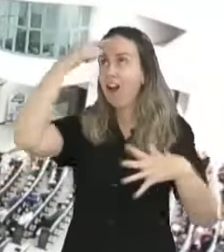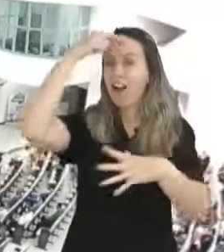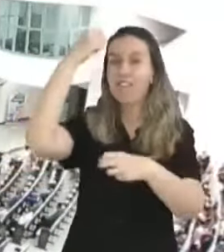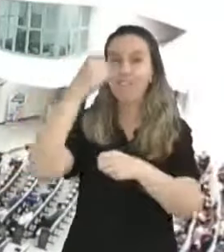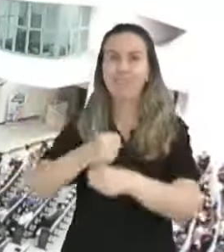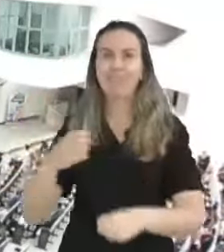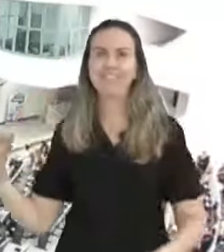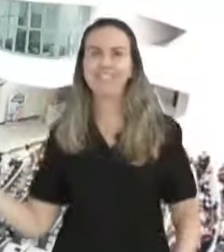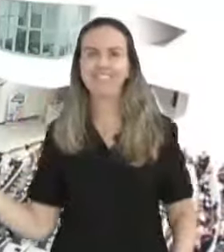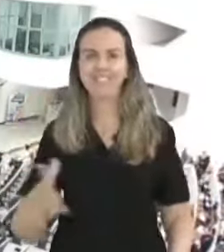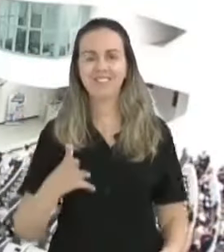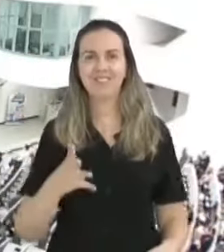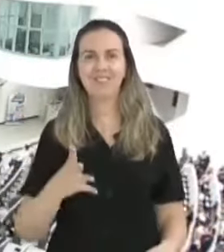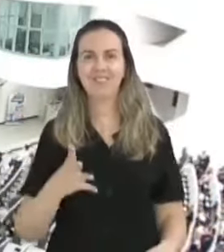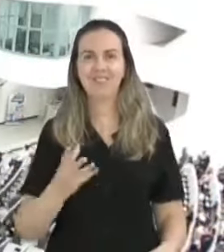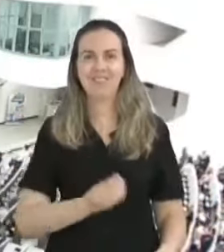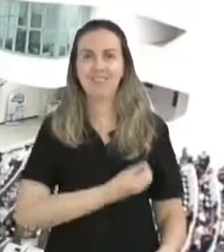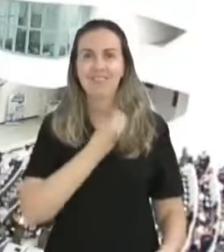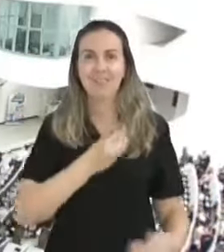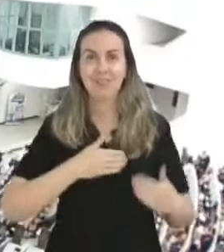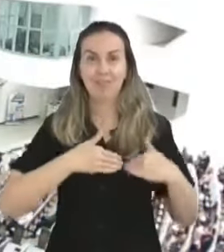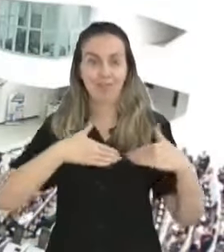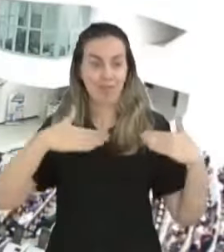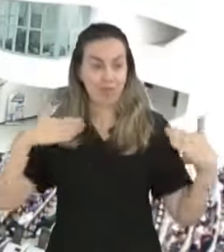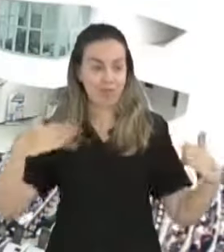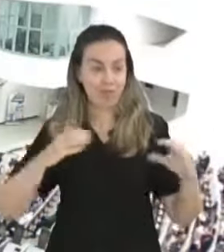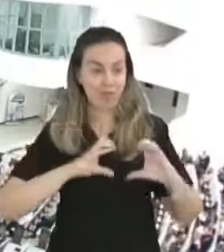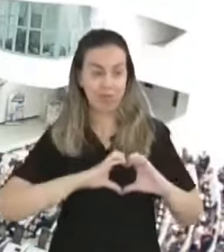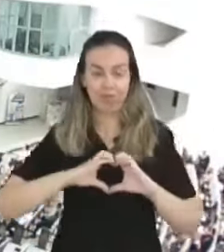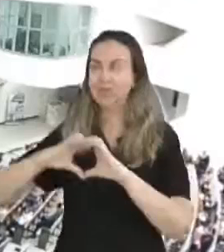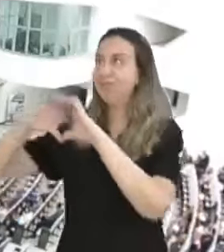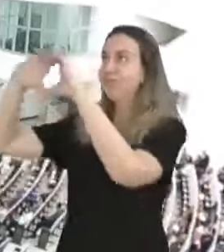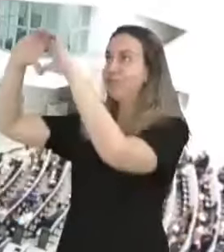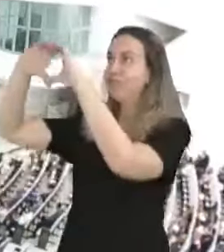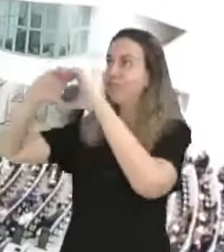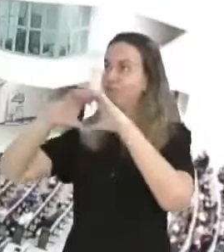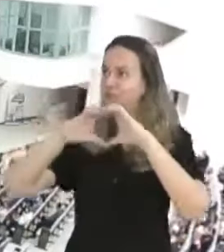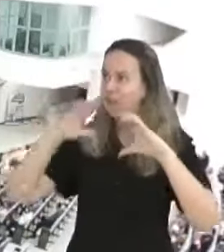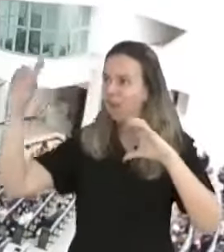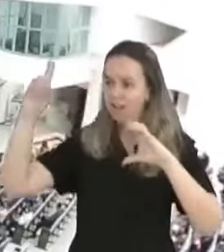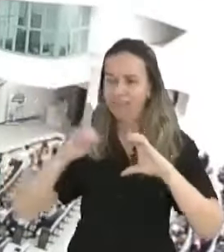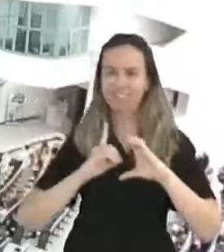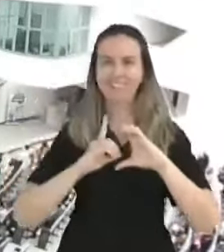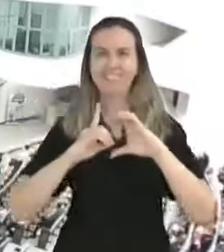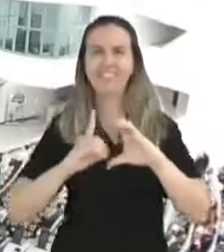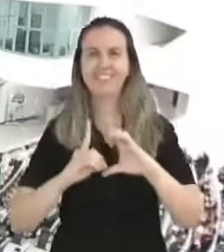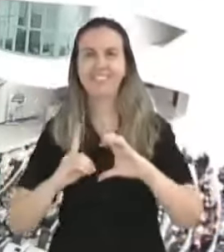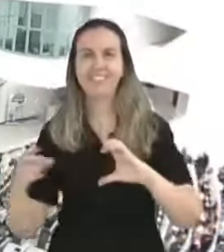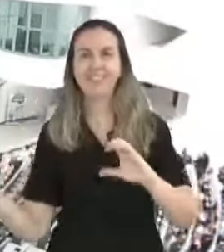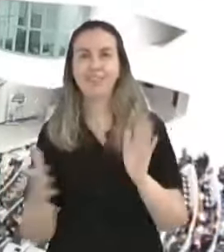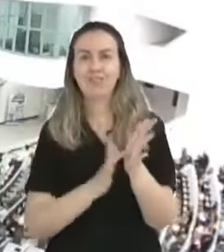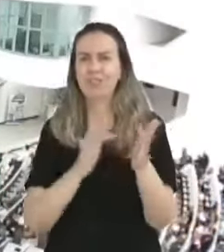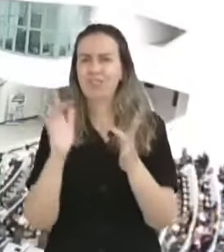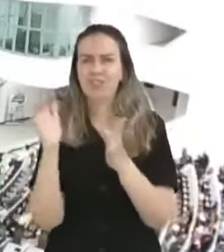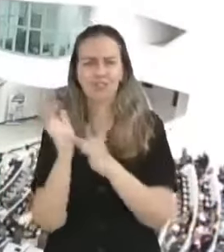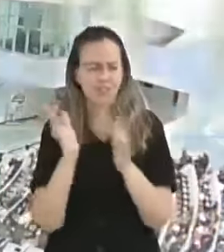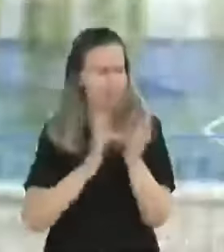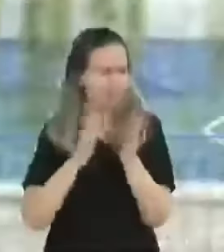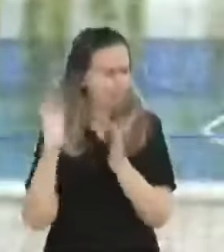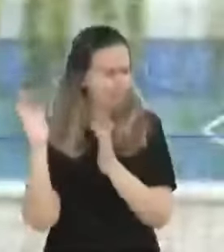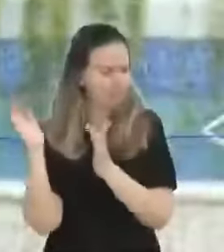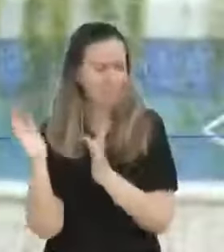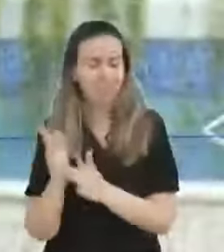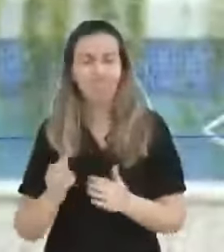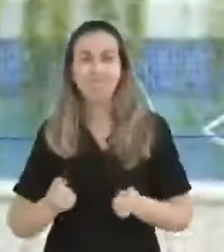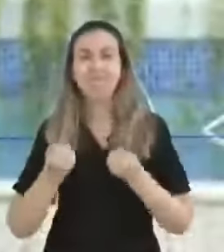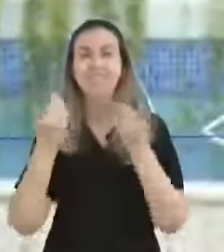fé renovada. Você vai sair daqui com o coração renovado. Deus quer nos renovar por completo.